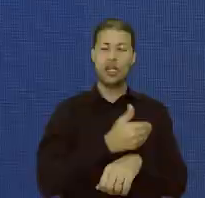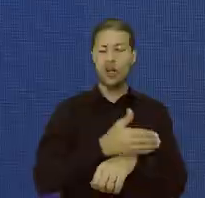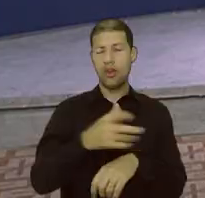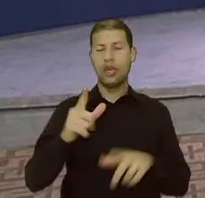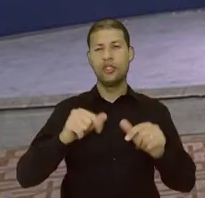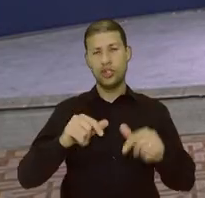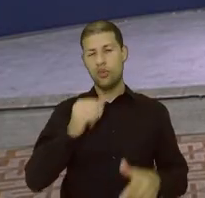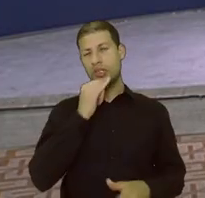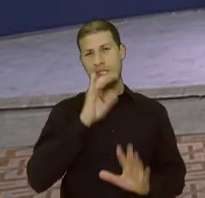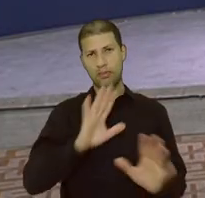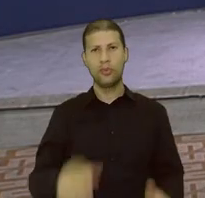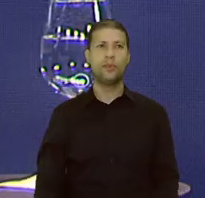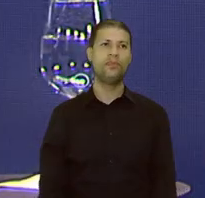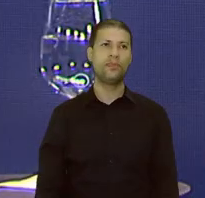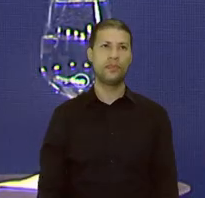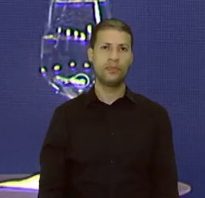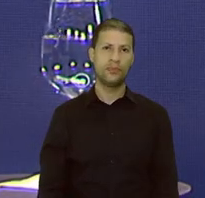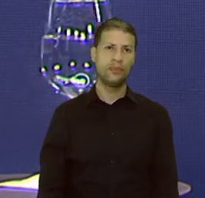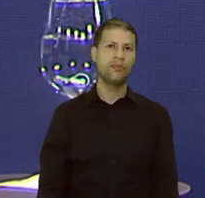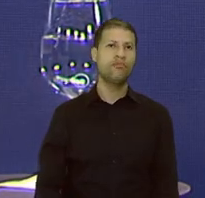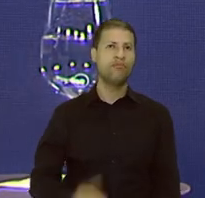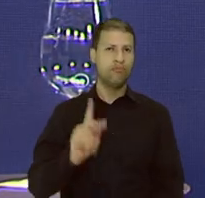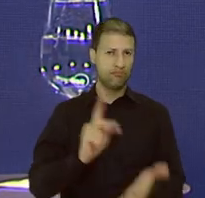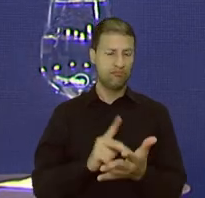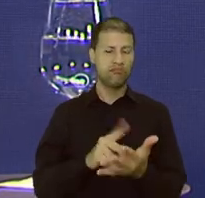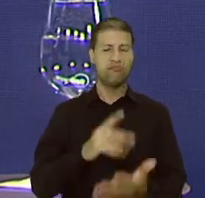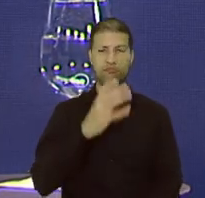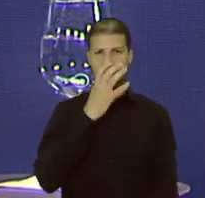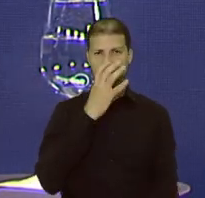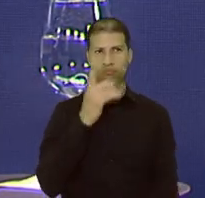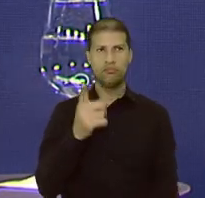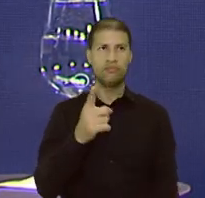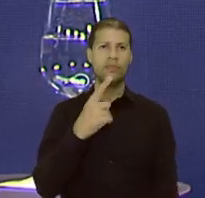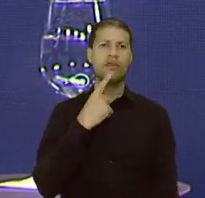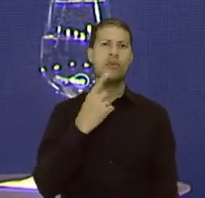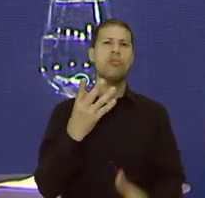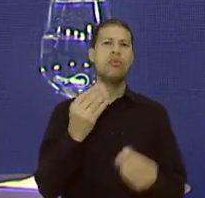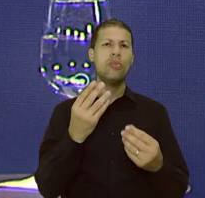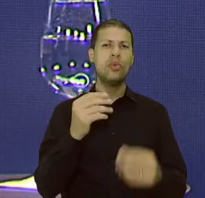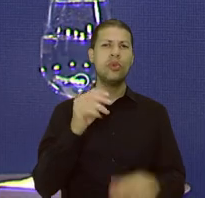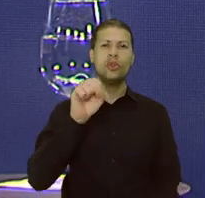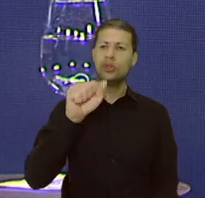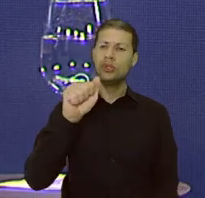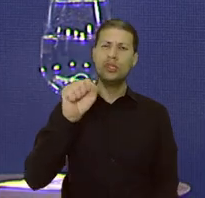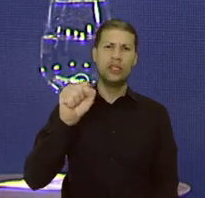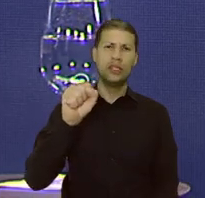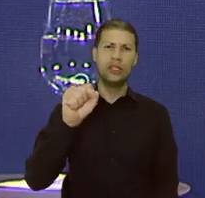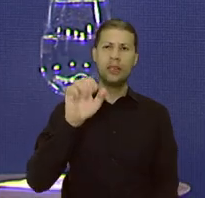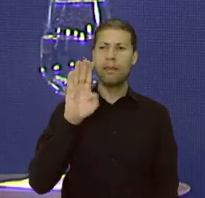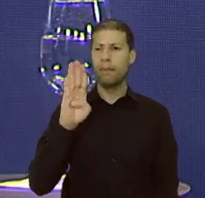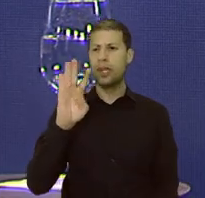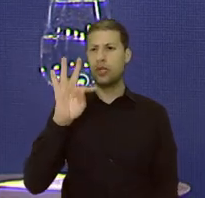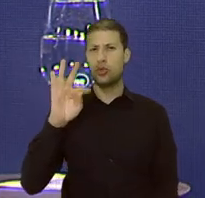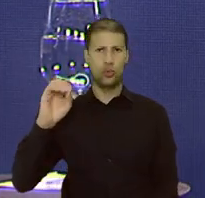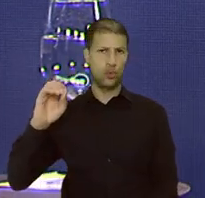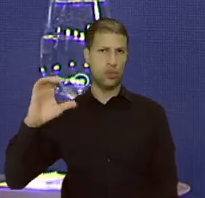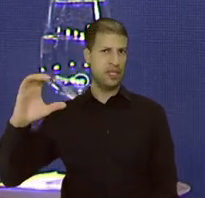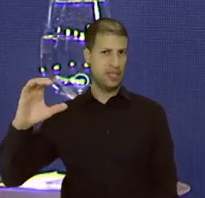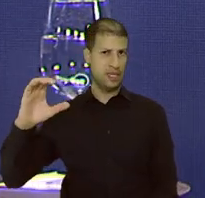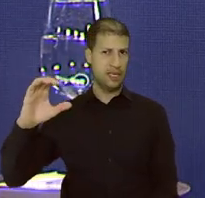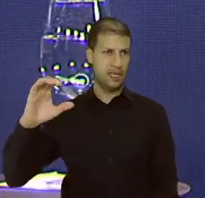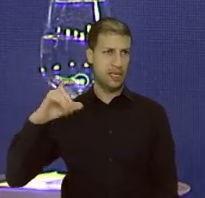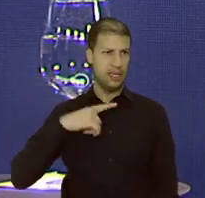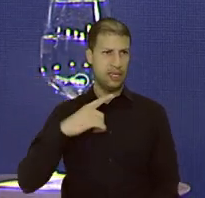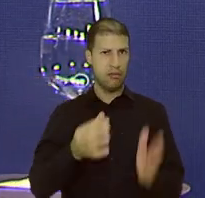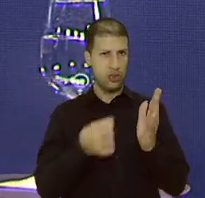nesse sentido eh realmente é impressionante a gente falou muito de sass é bitu City vocês têm no portfólio